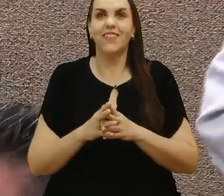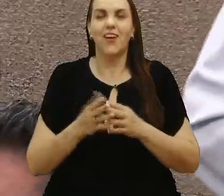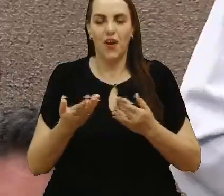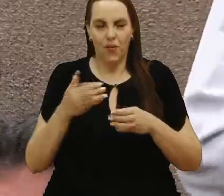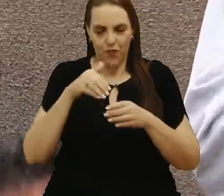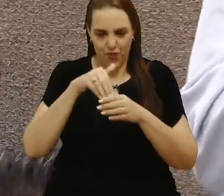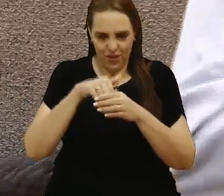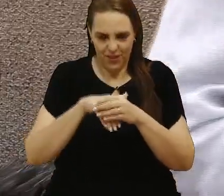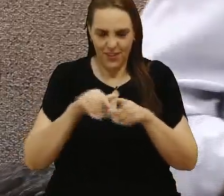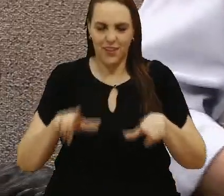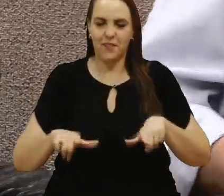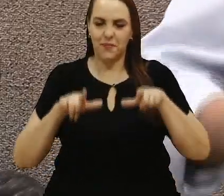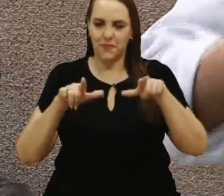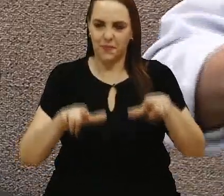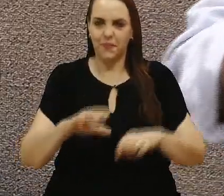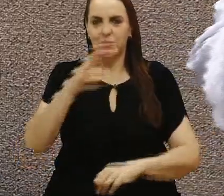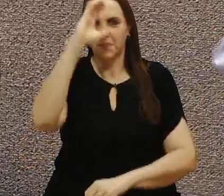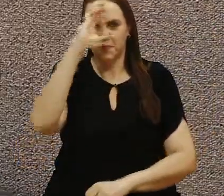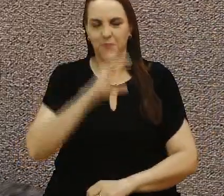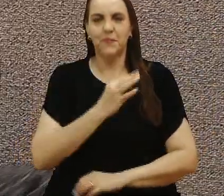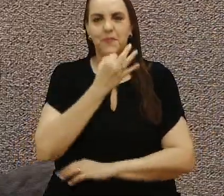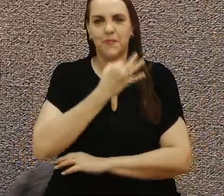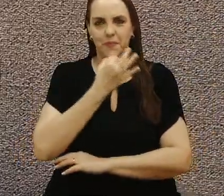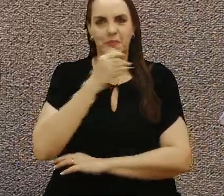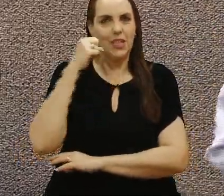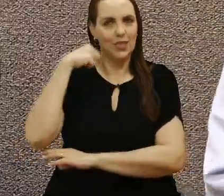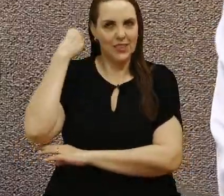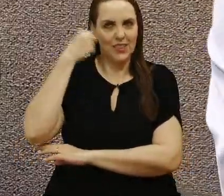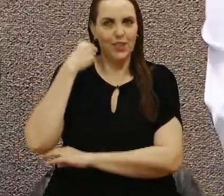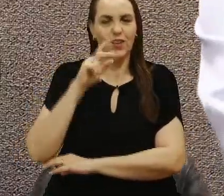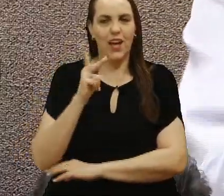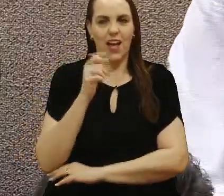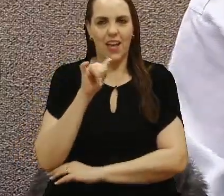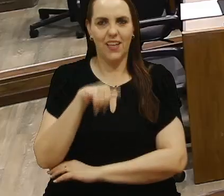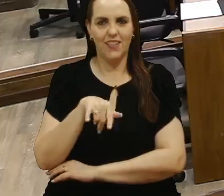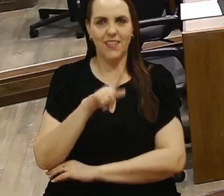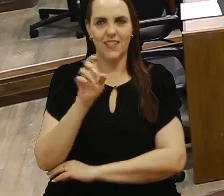título de cidadão caxiense ao Reis. Obrigado, senhor presidente. Obrigado, vereador.